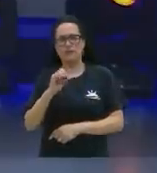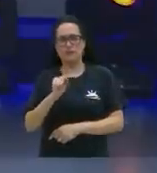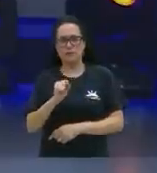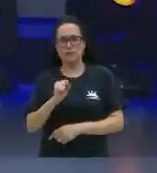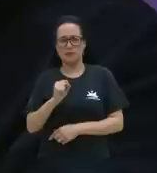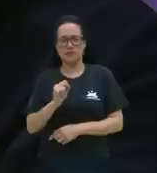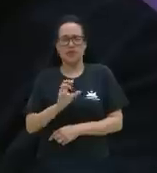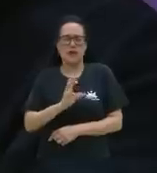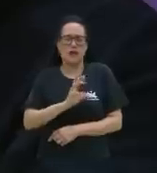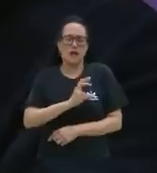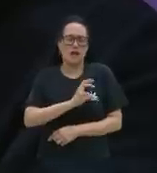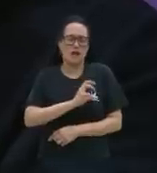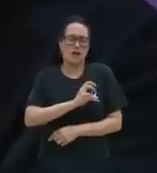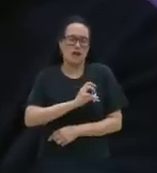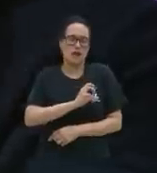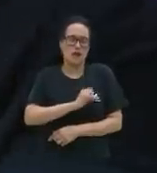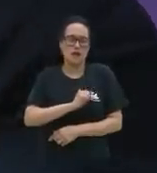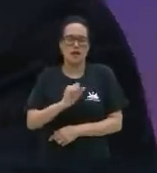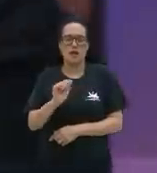Amorização.